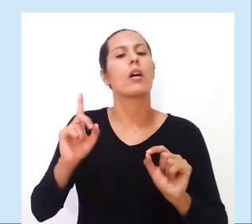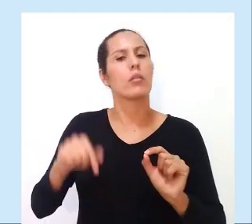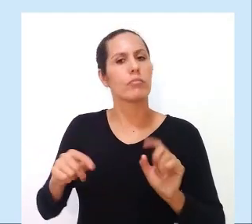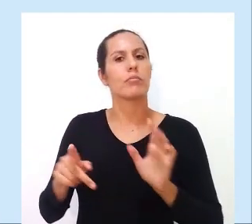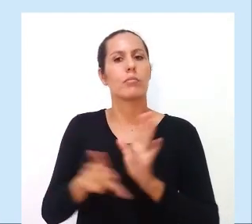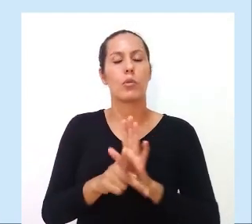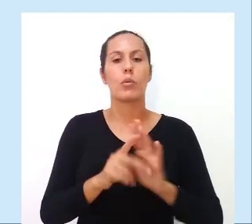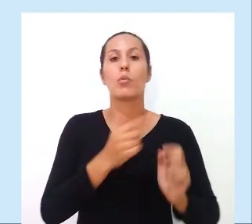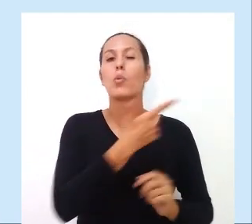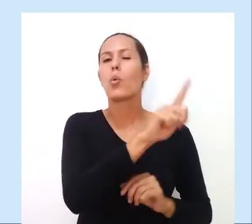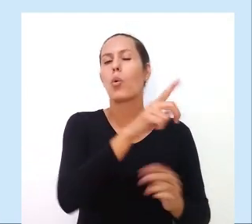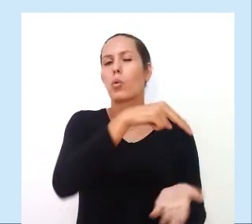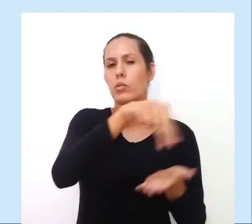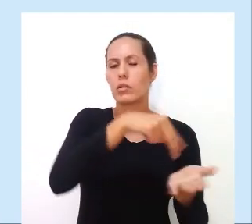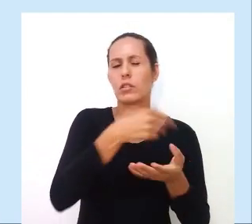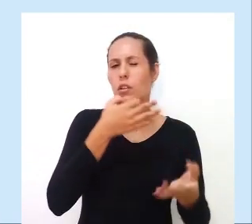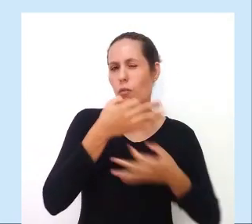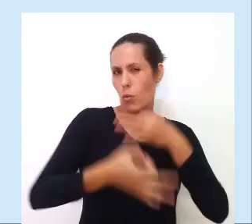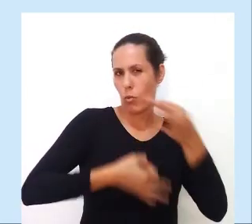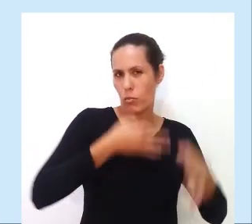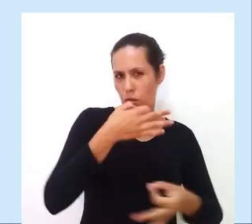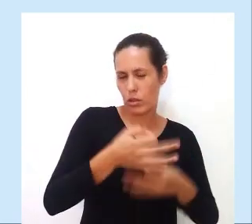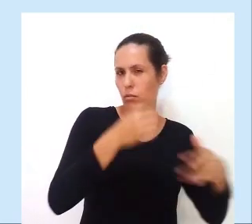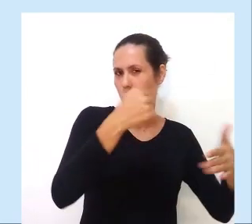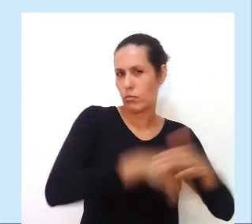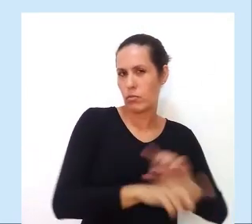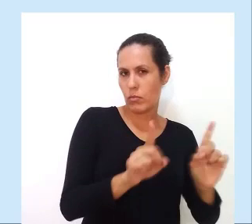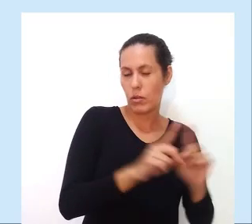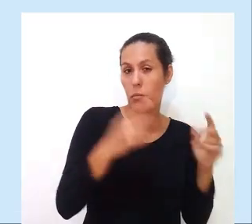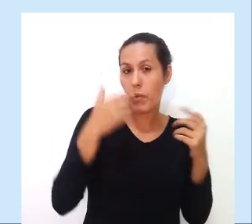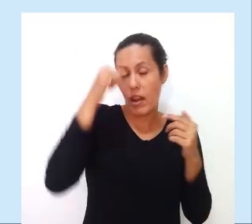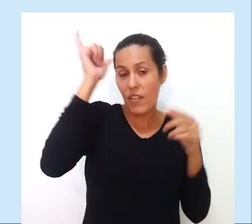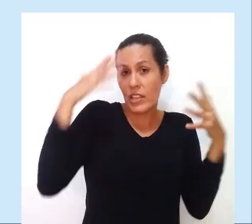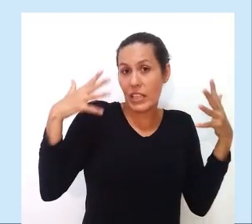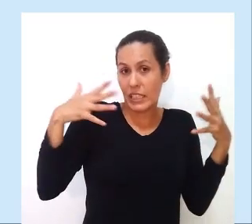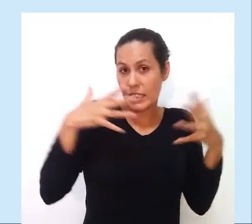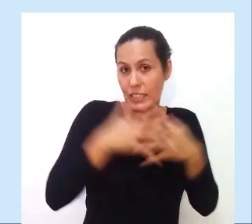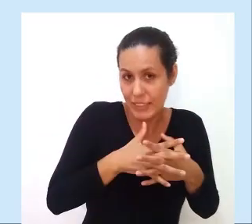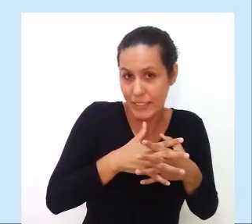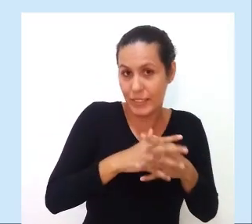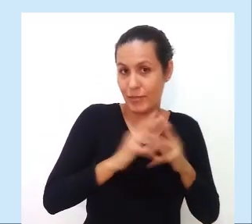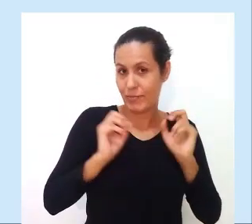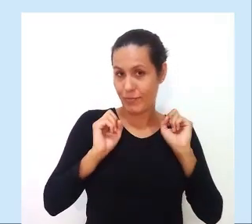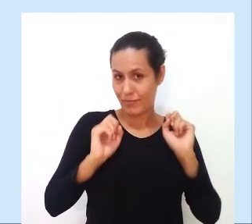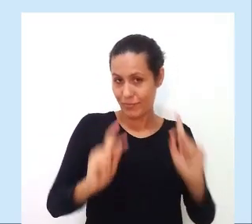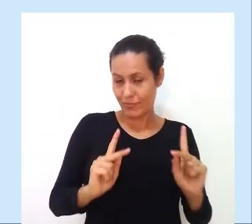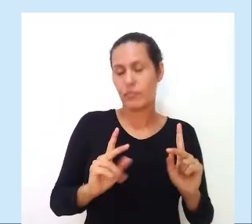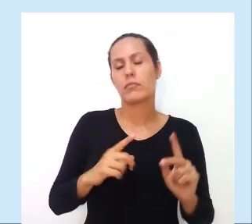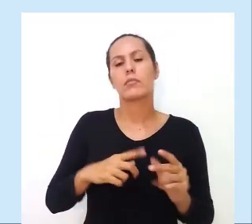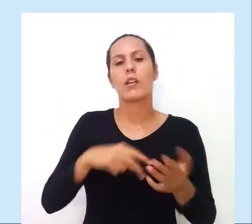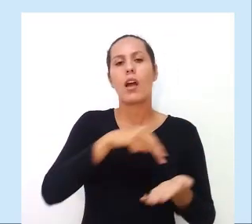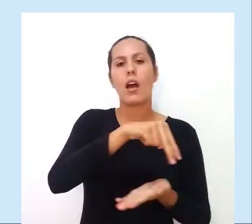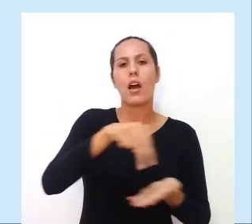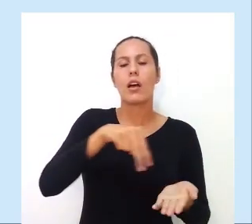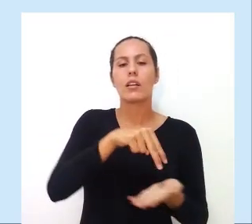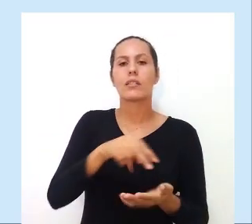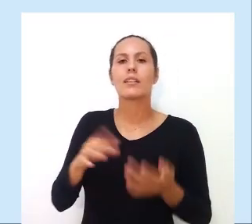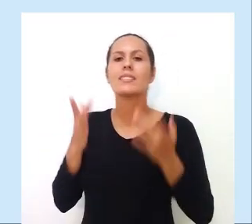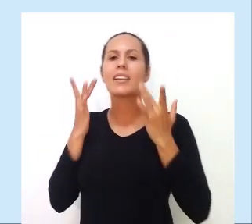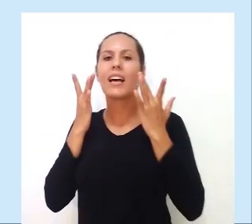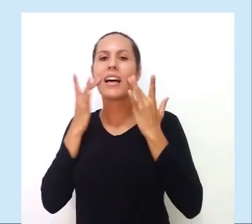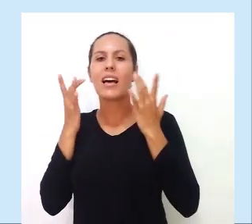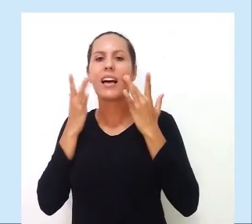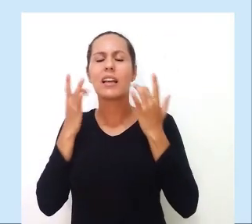está atrelado a um outro tipo de dança que eu vou só comentar aqui com vocês para não confundir a cabeça de vocês, certo? Então existe a